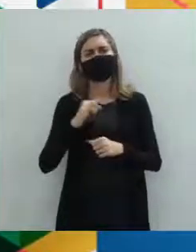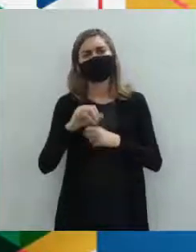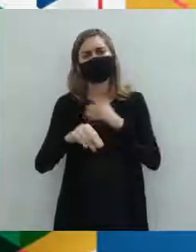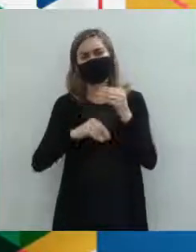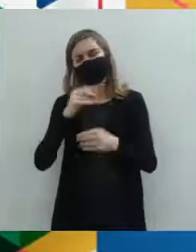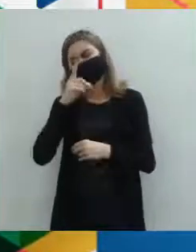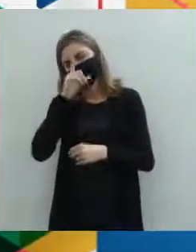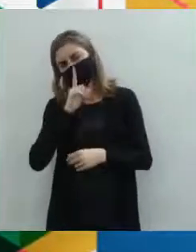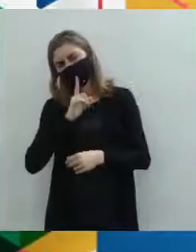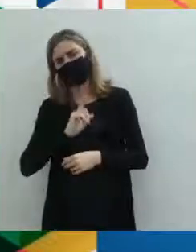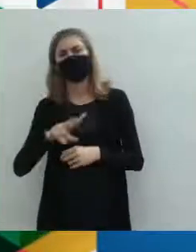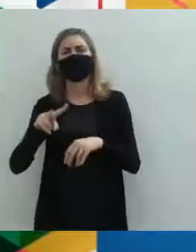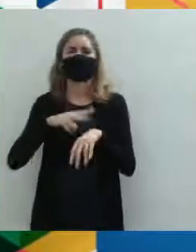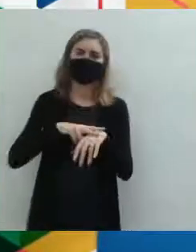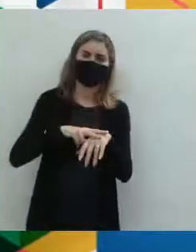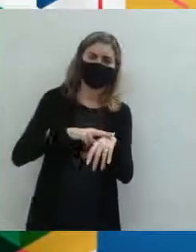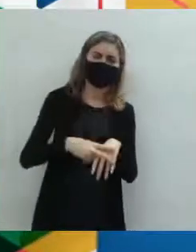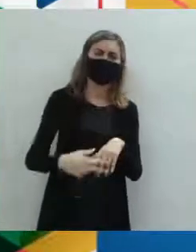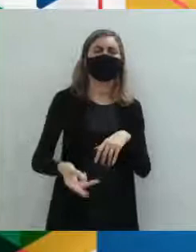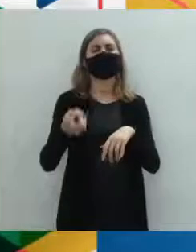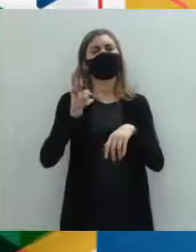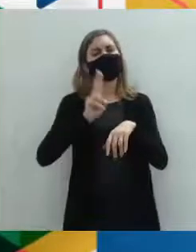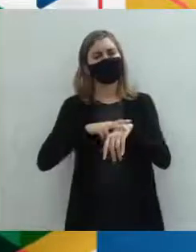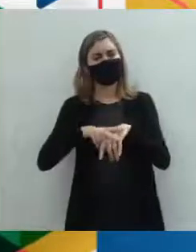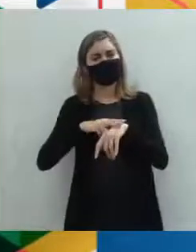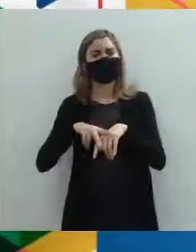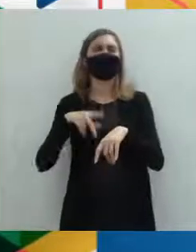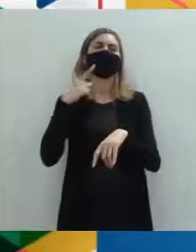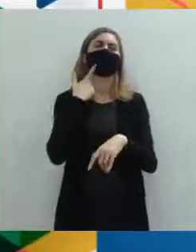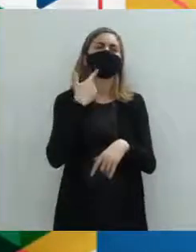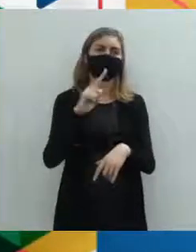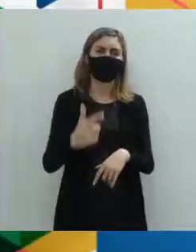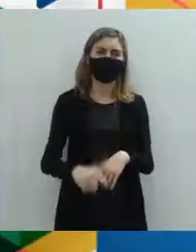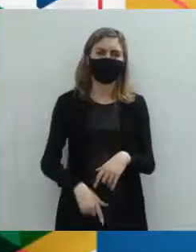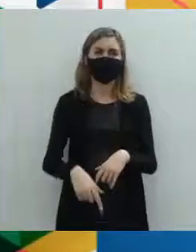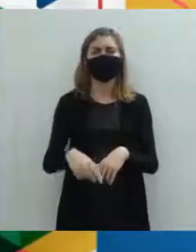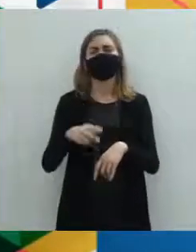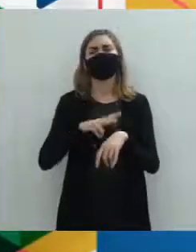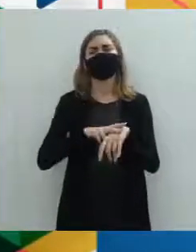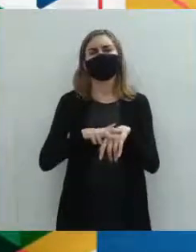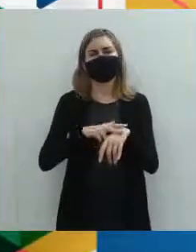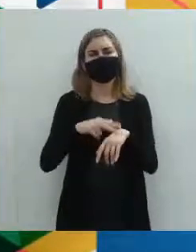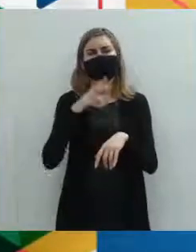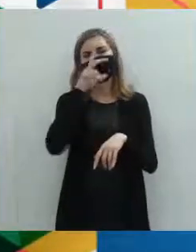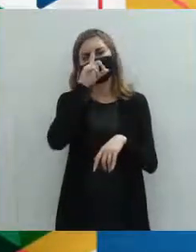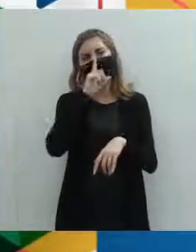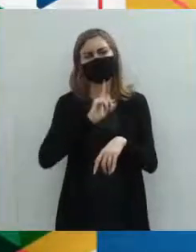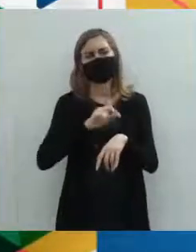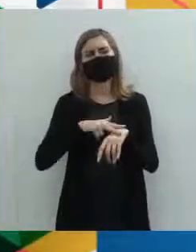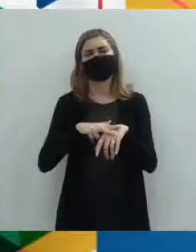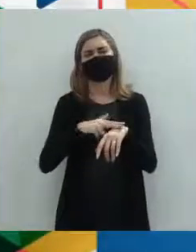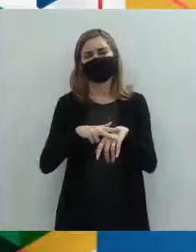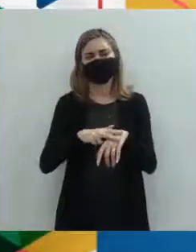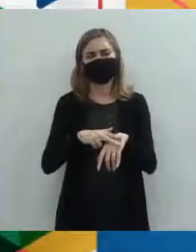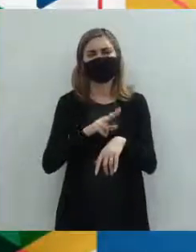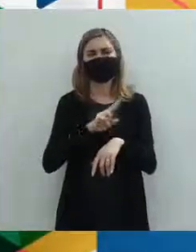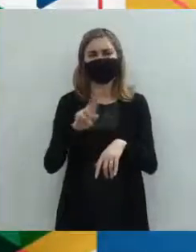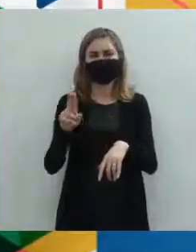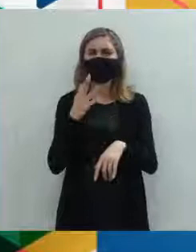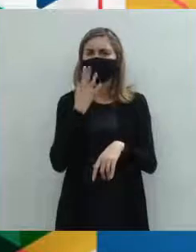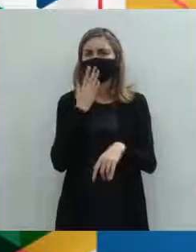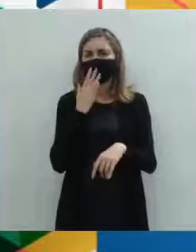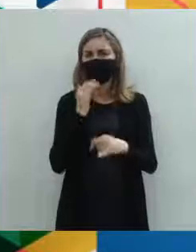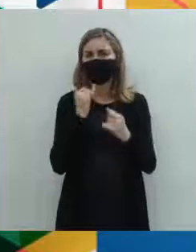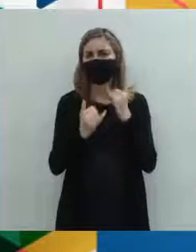misturo amarelo com verde, vai dar amarelo esverdeado. Vocês percebem que o nome da cor, ela sempre